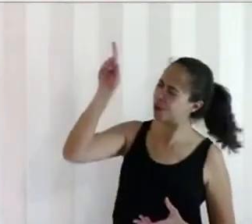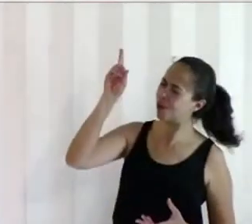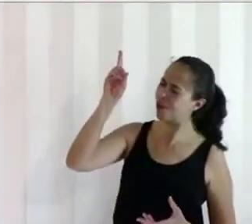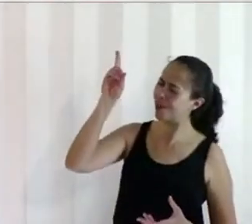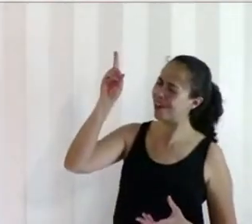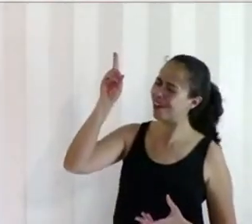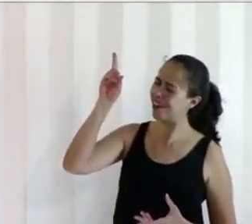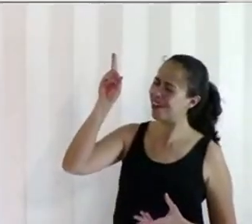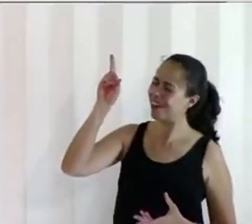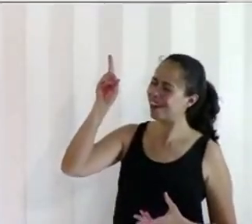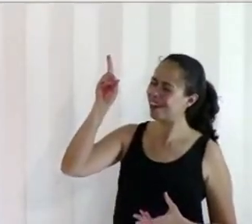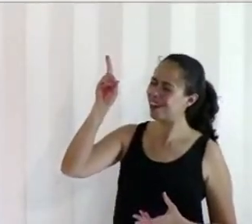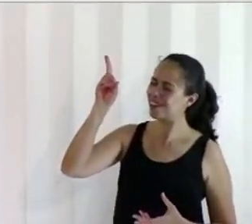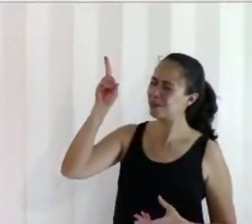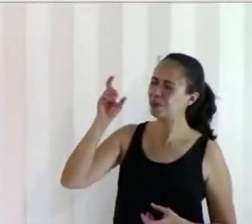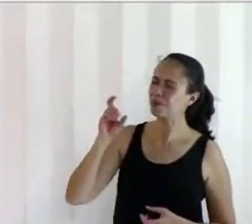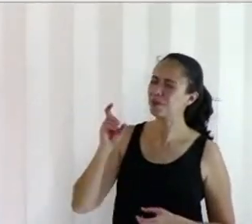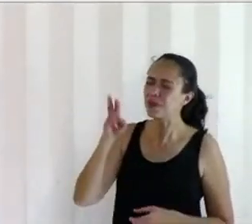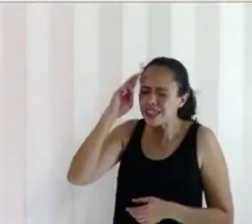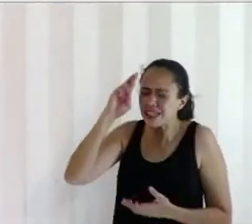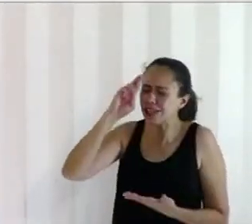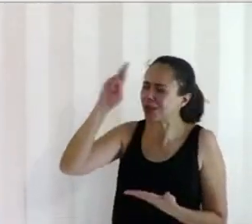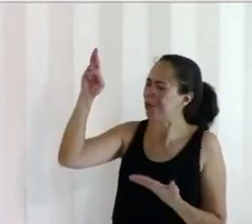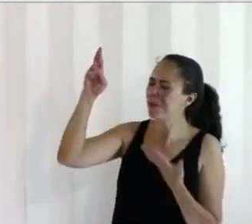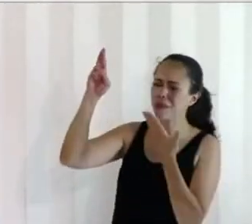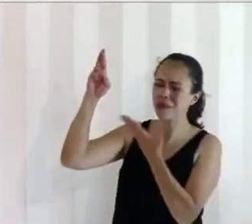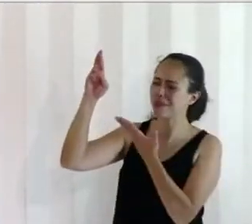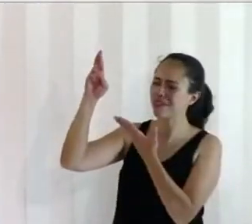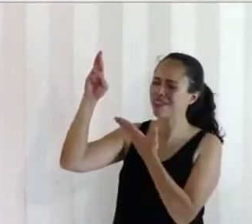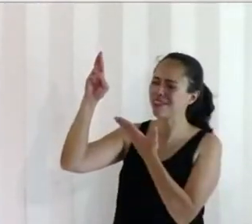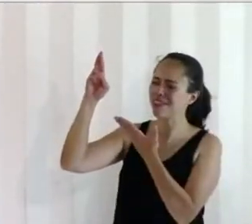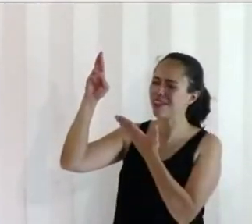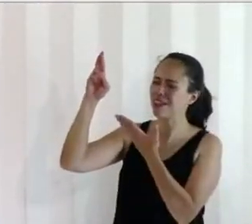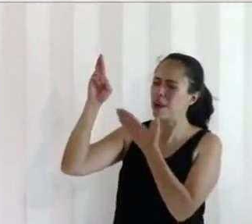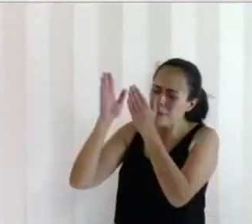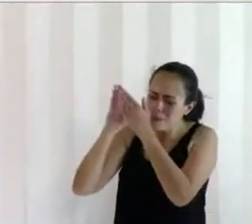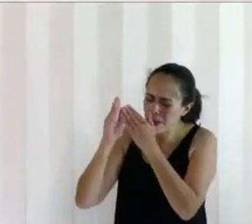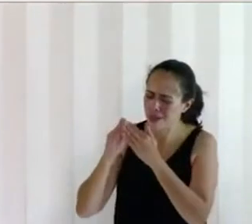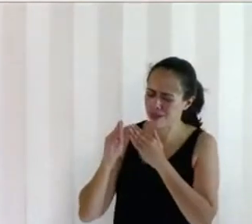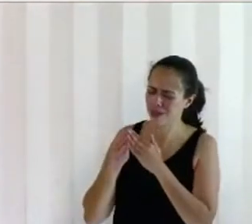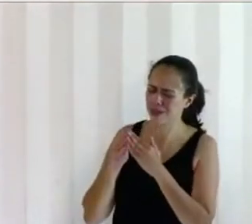Senhor. Senhor, opera isso em nós. Eu Te peço,